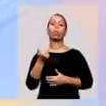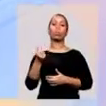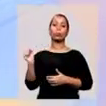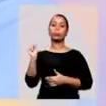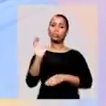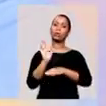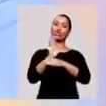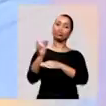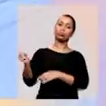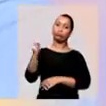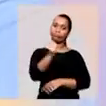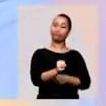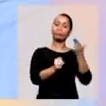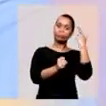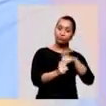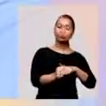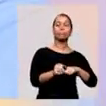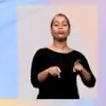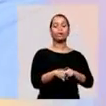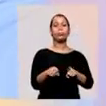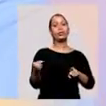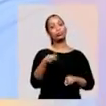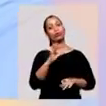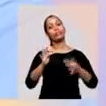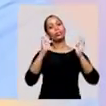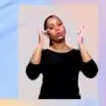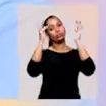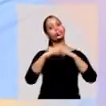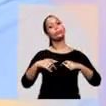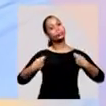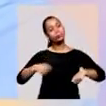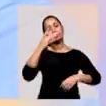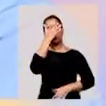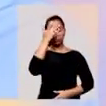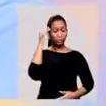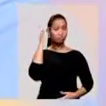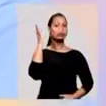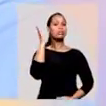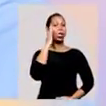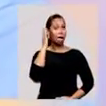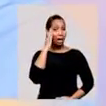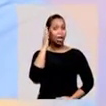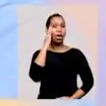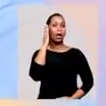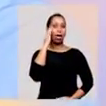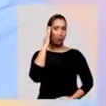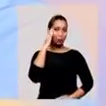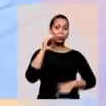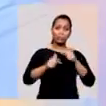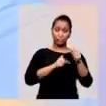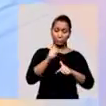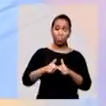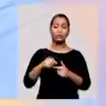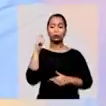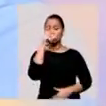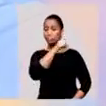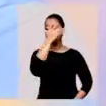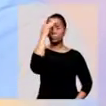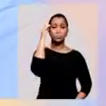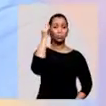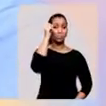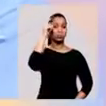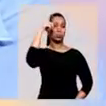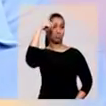colocar, e com a evolução mercadológica mesmo, as novas tecnologias, nós precisamos de pessoas que saibam operar. Uma das grandes dificuldades para esses profissionais